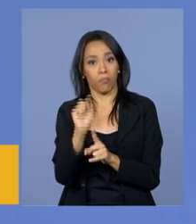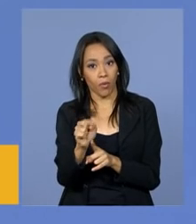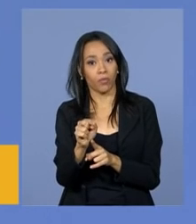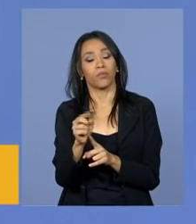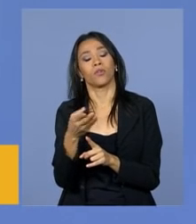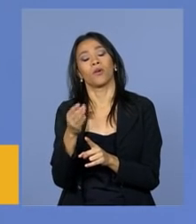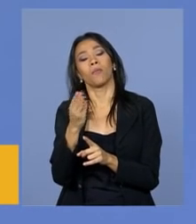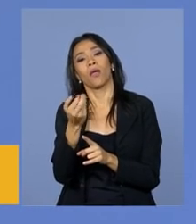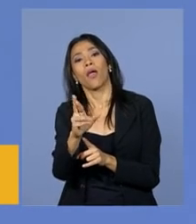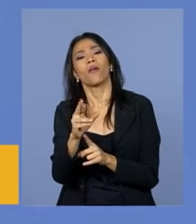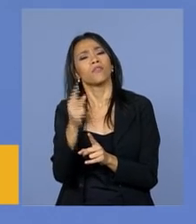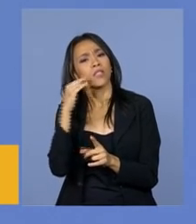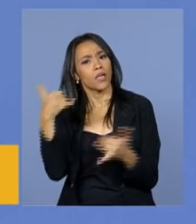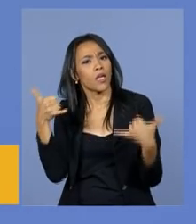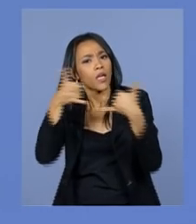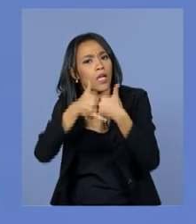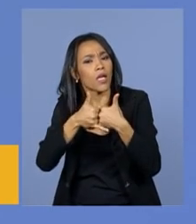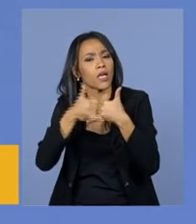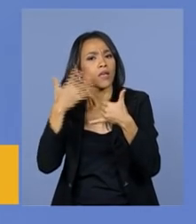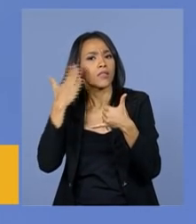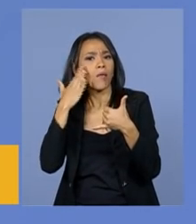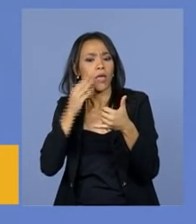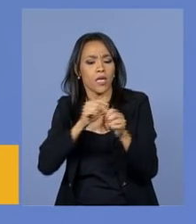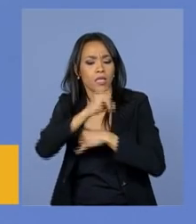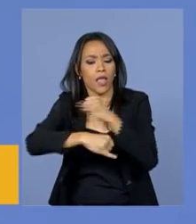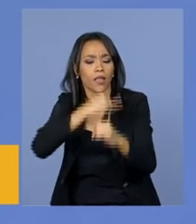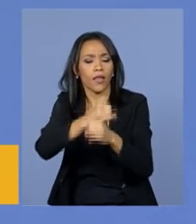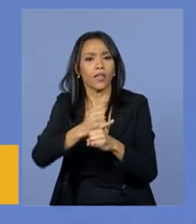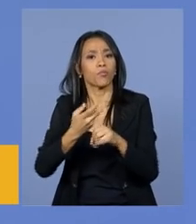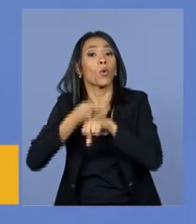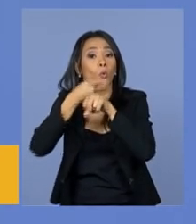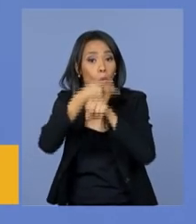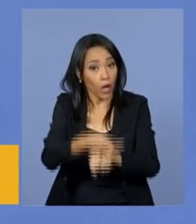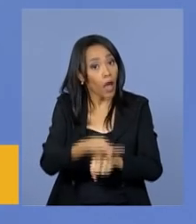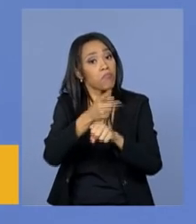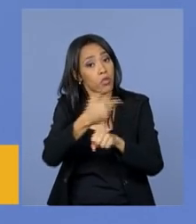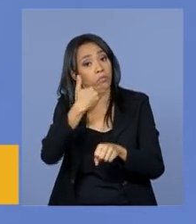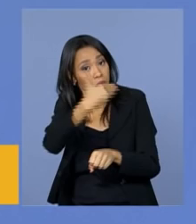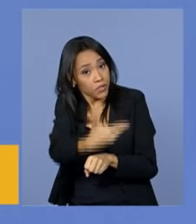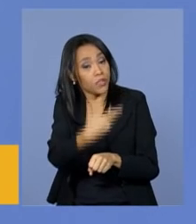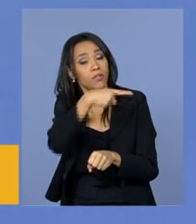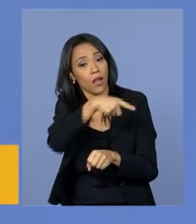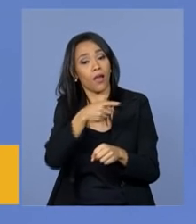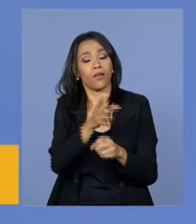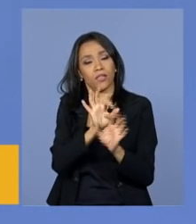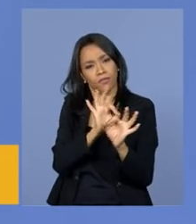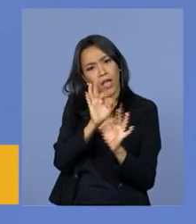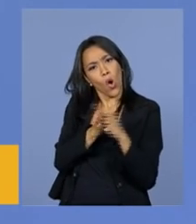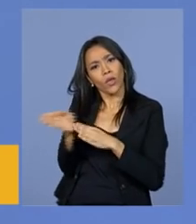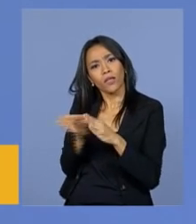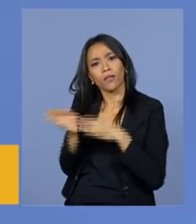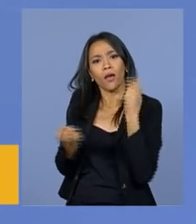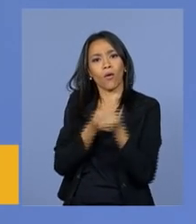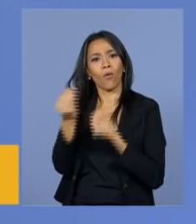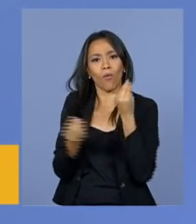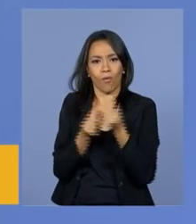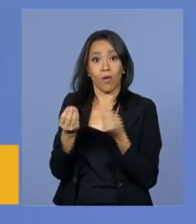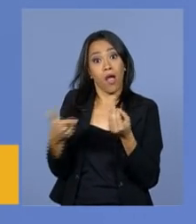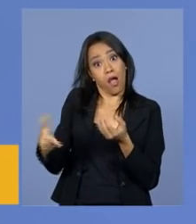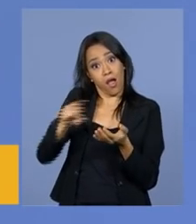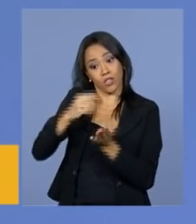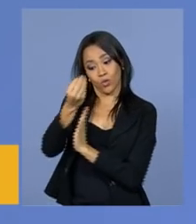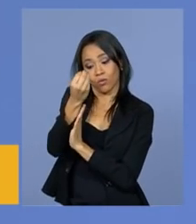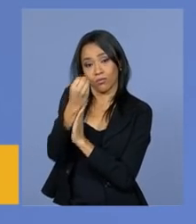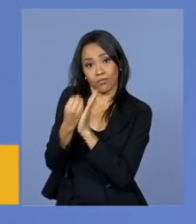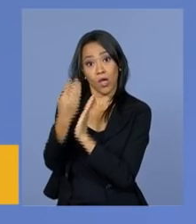www.fab.mil.br, procure Esquadrilha da Fumaça como uma das organizações e lá você vai encontrar as orientações. Tem que mandar um documento para o Centro